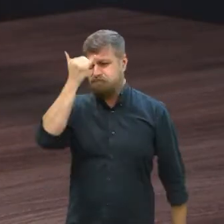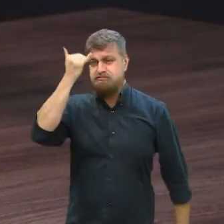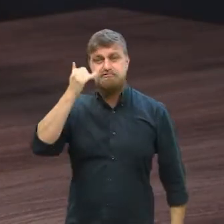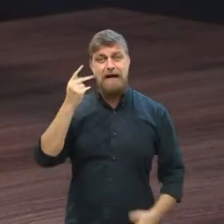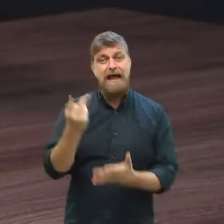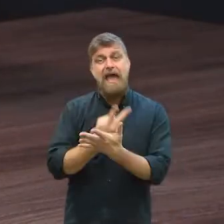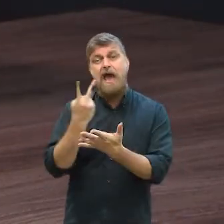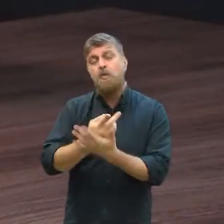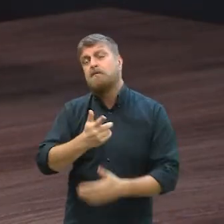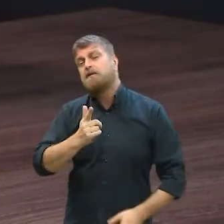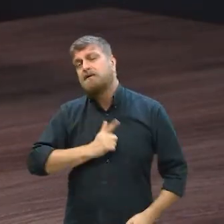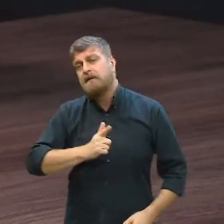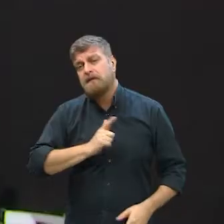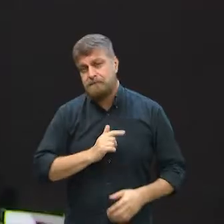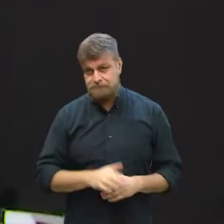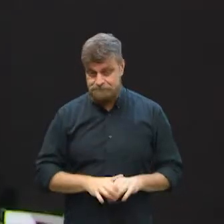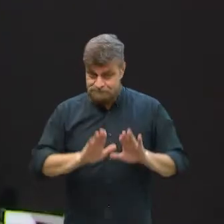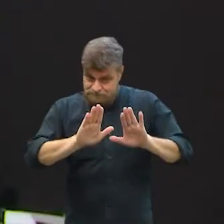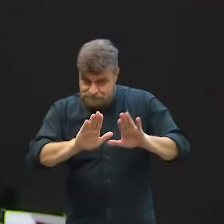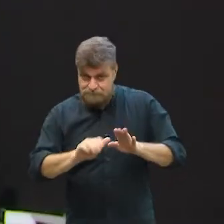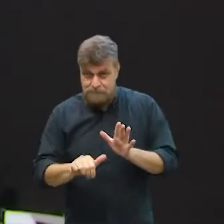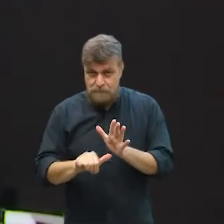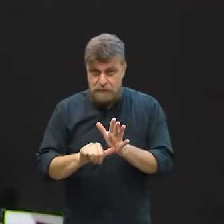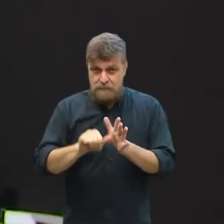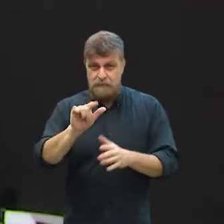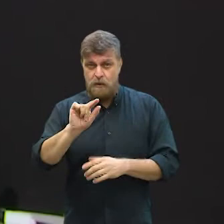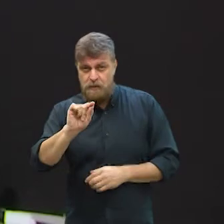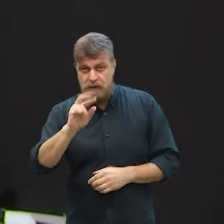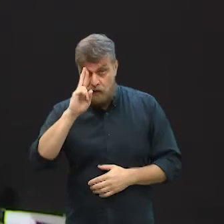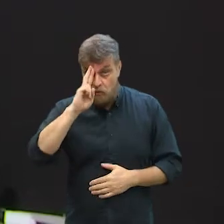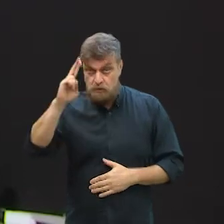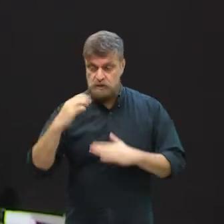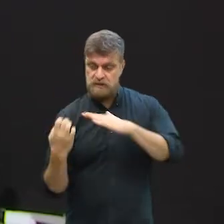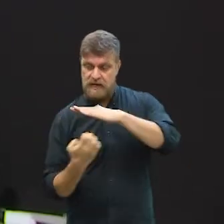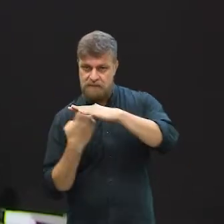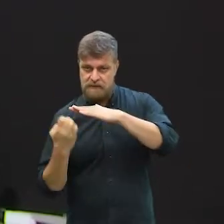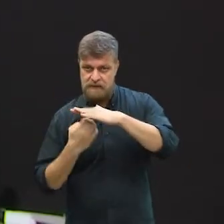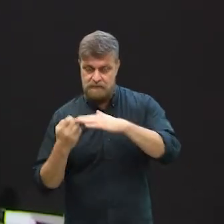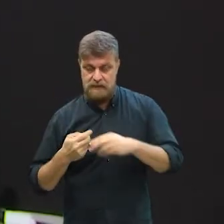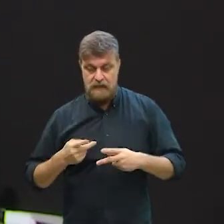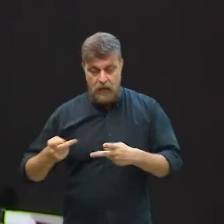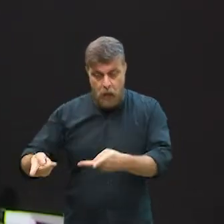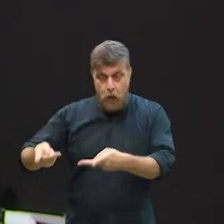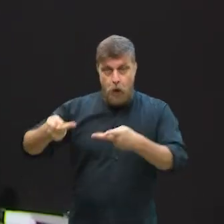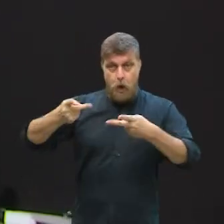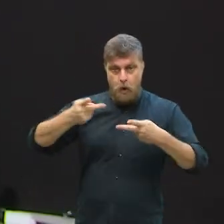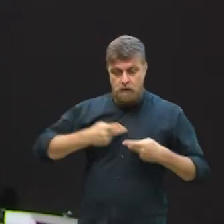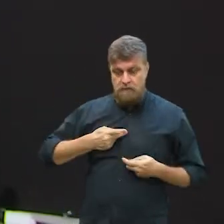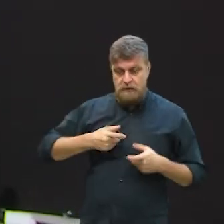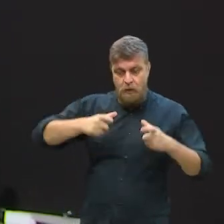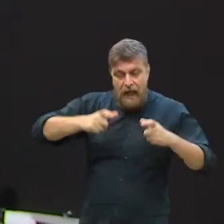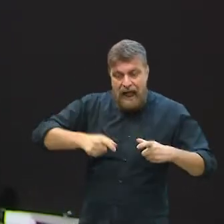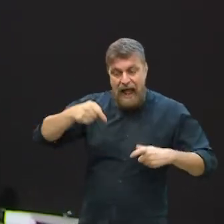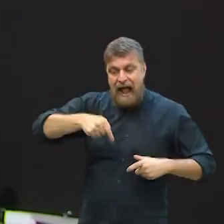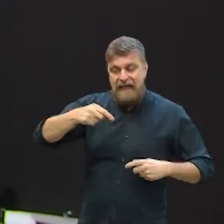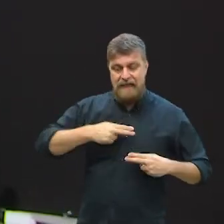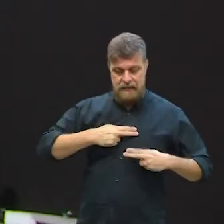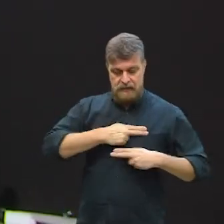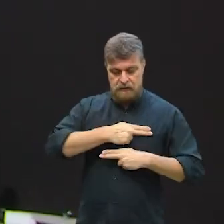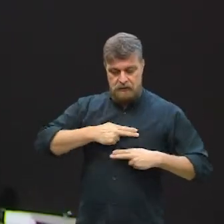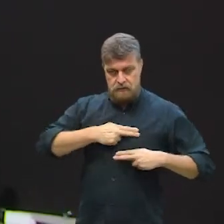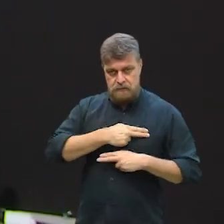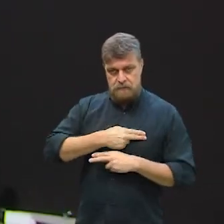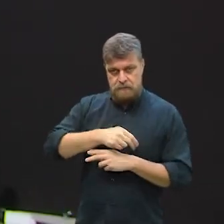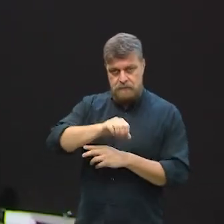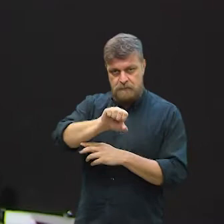veja que há alguma coisa errada? Legal. Primeiro ponto, o empresário está convidado a vir aqui no Sebrae para que a gente o